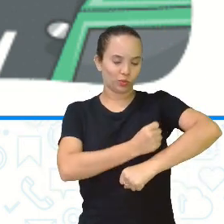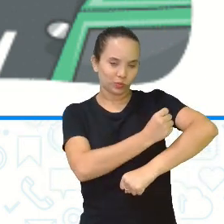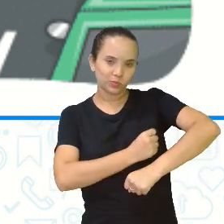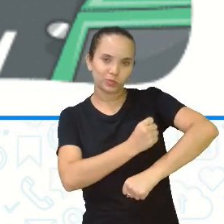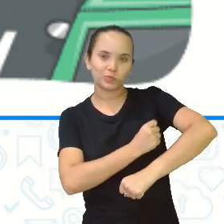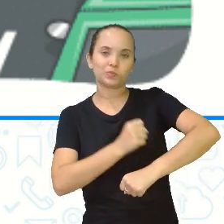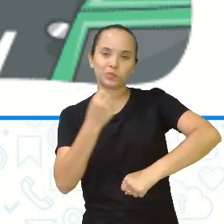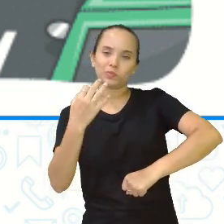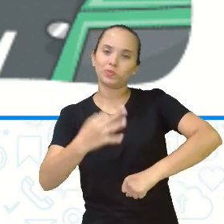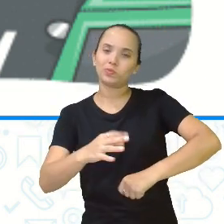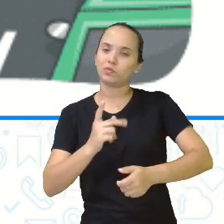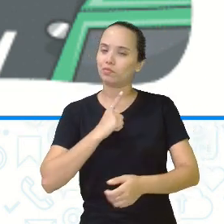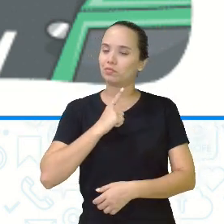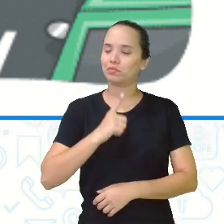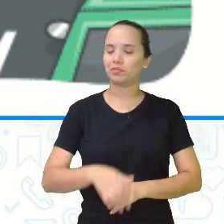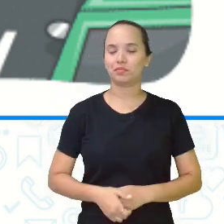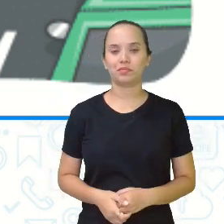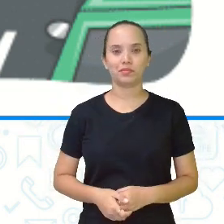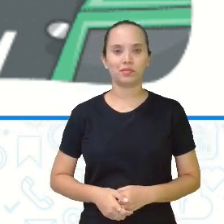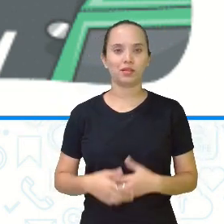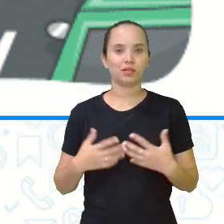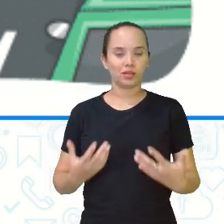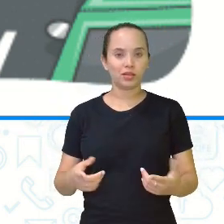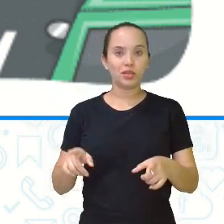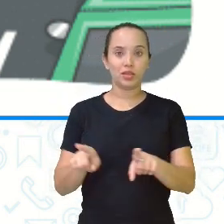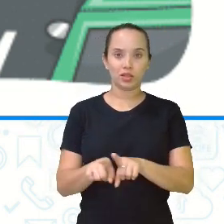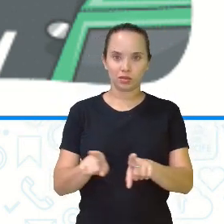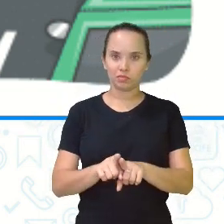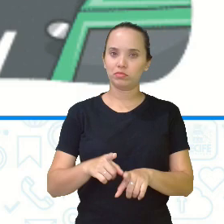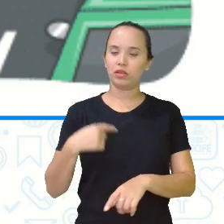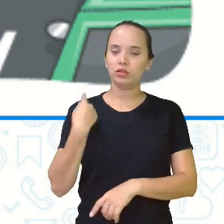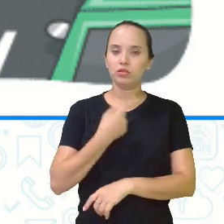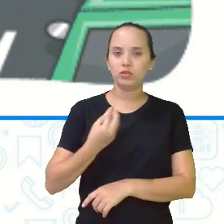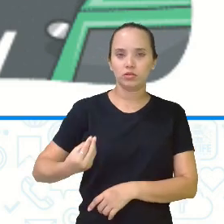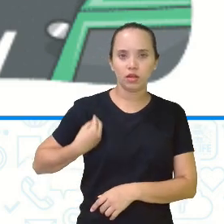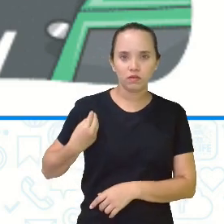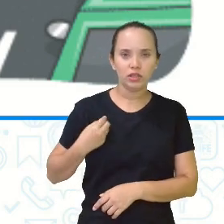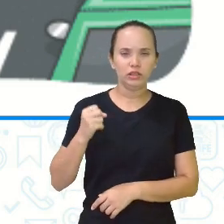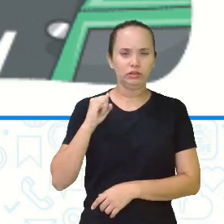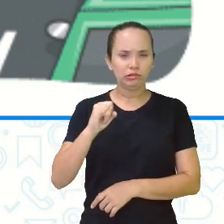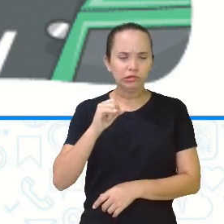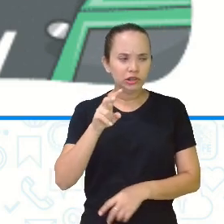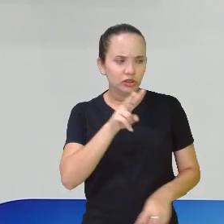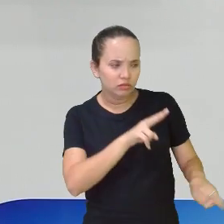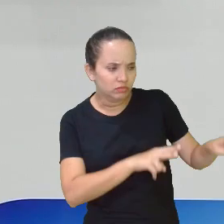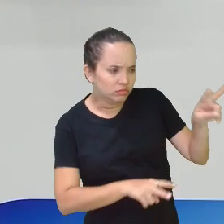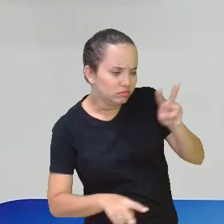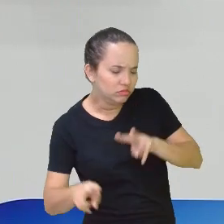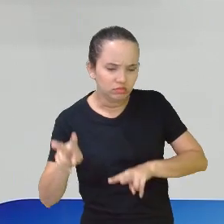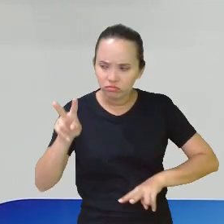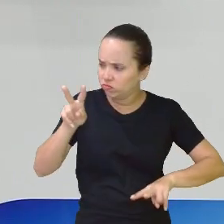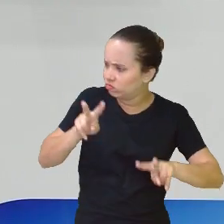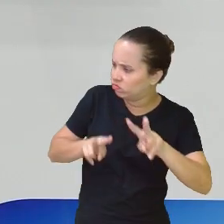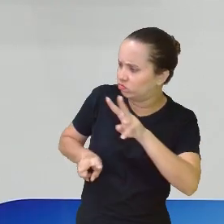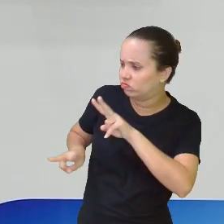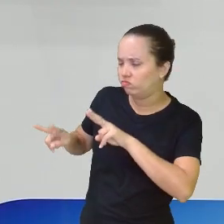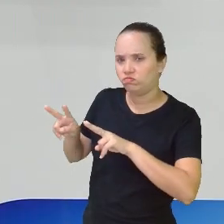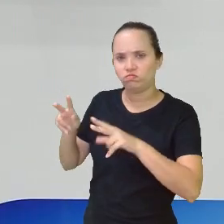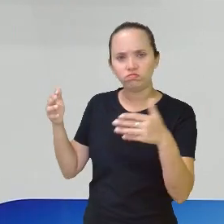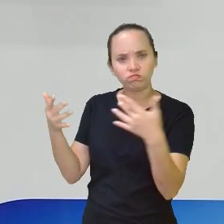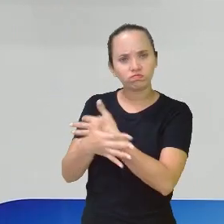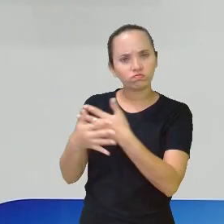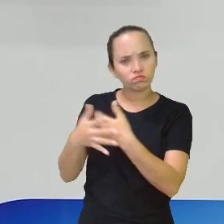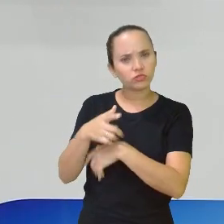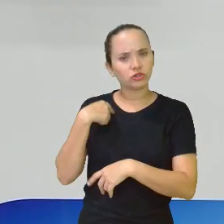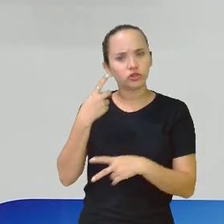um alimento, e a combustão vai estar presente no nosso cotidiano. Se a gente olhar ao redor, olhar na nossa cidade, a combustão vai estar presente